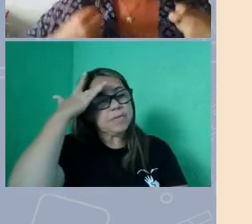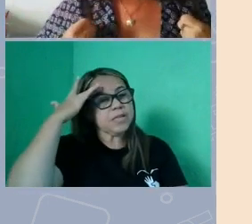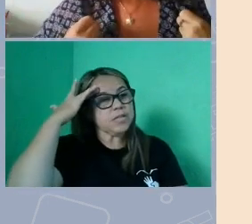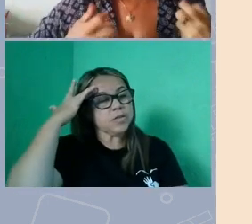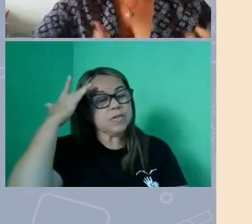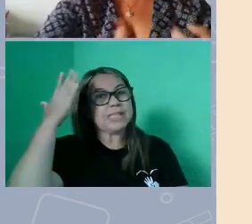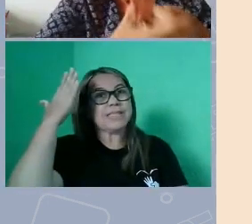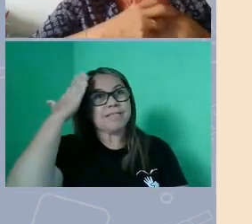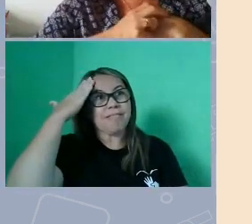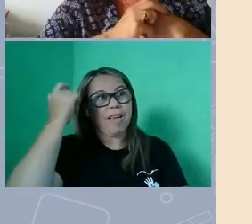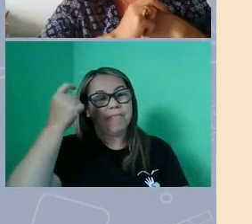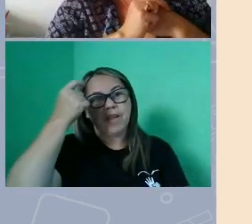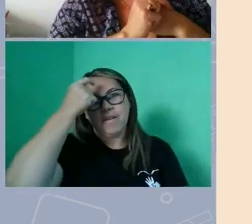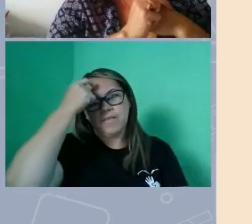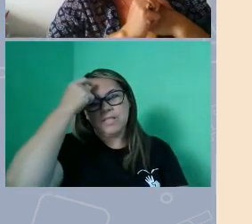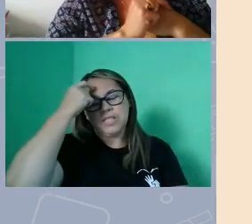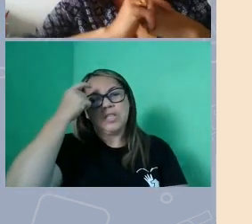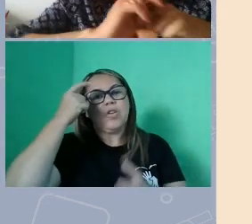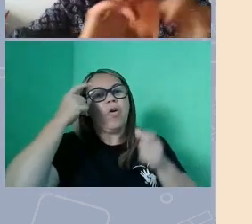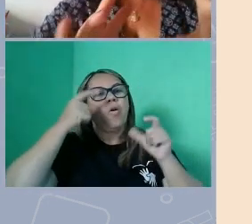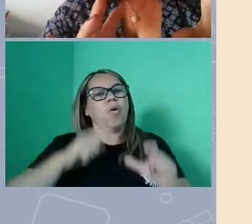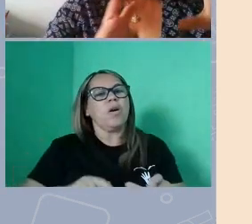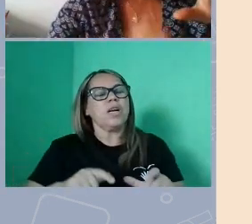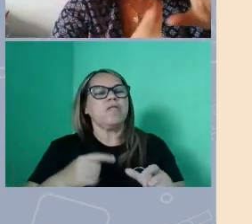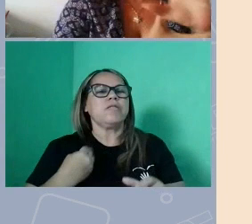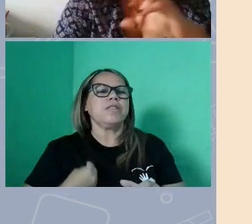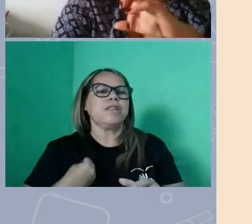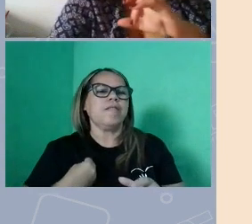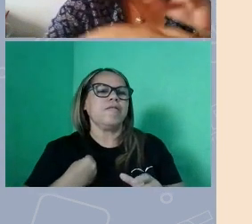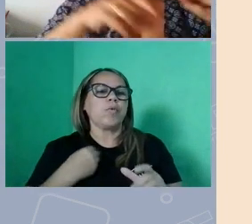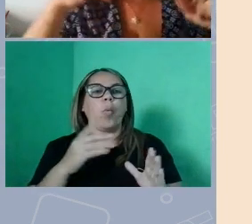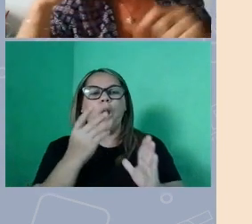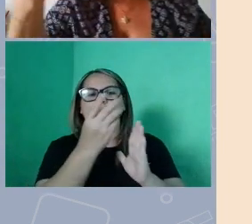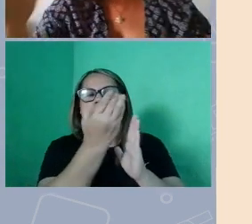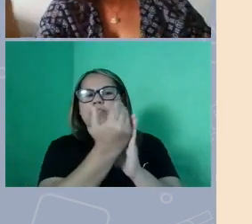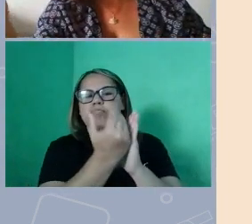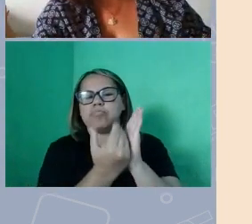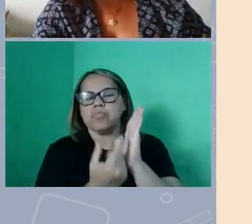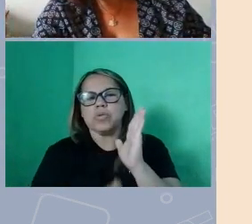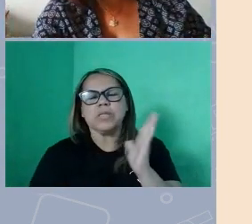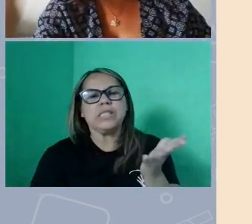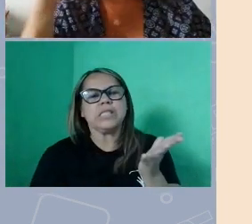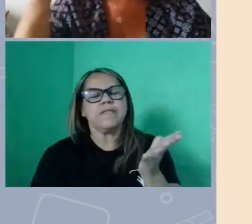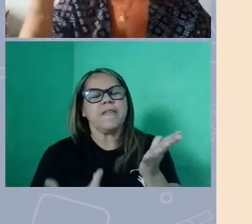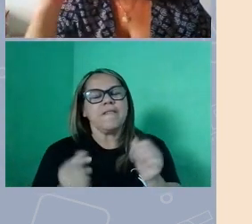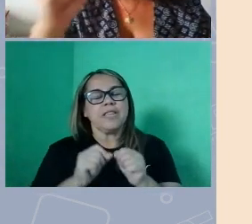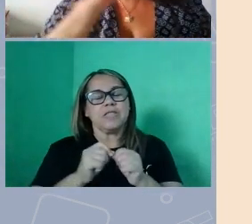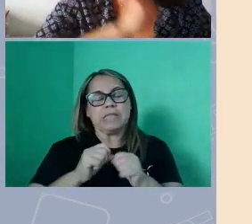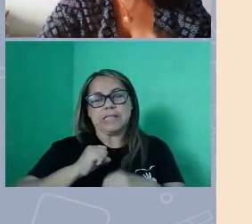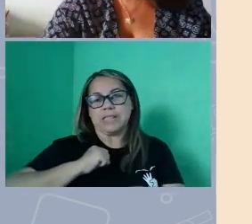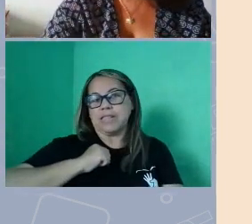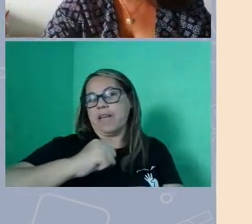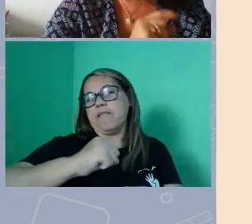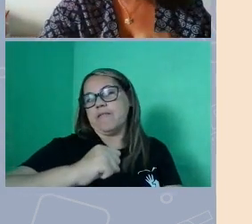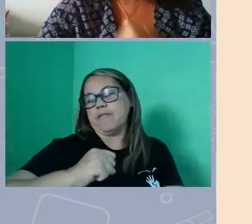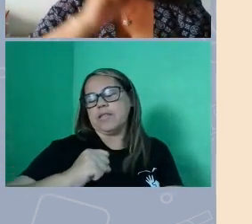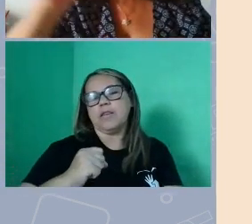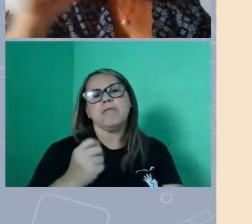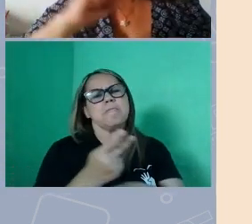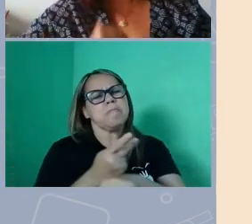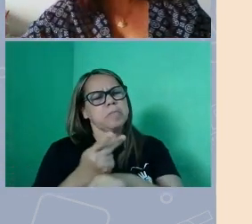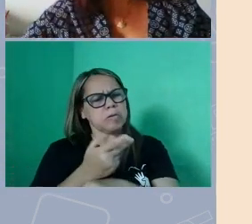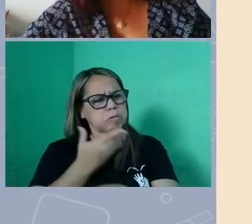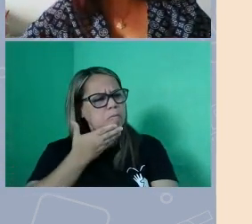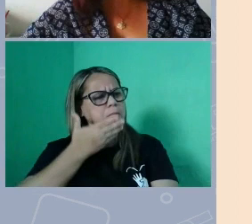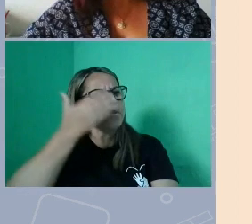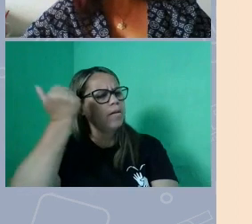consciência da classe que elas pertencem fazendo com que estes defendam seus interesses e busquem melhorias para a